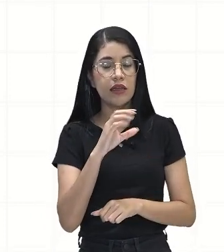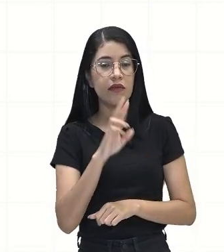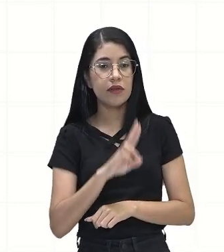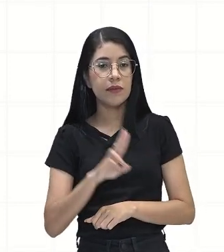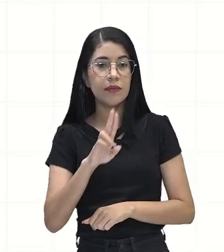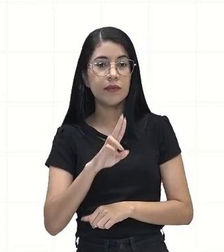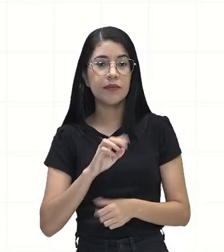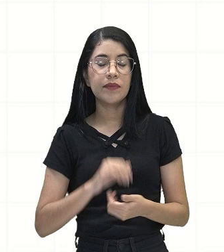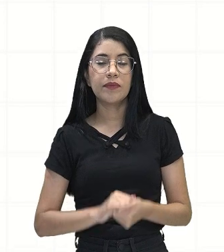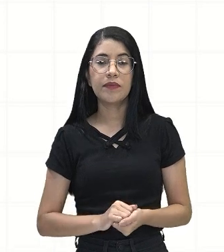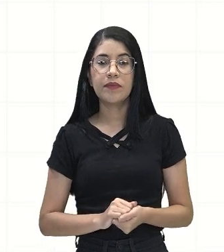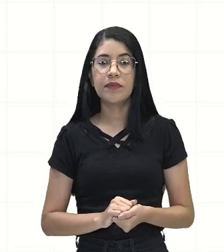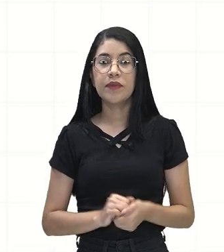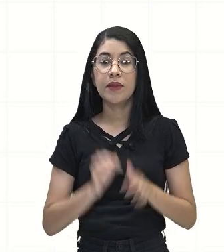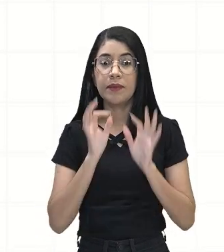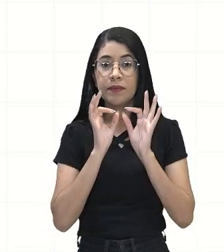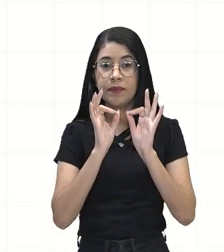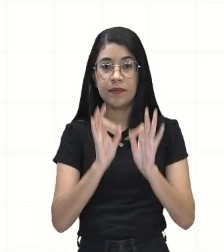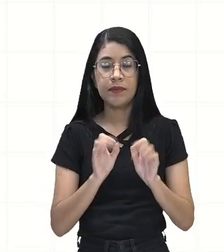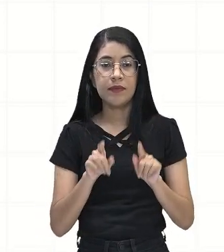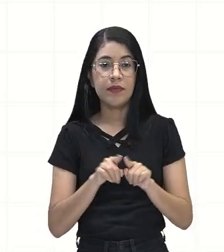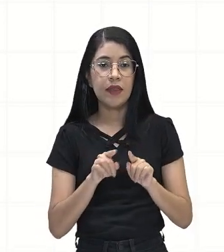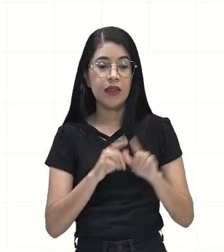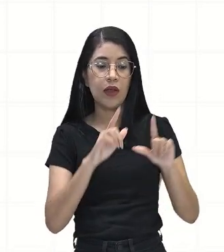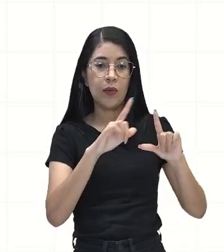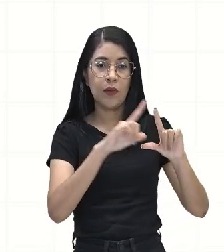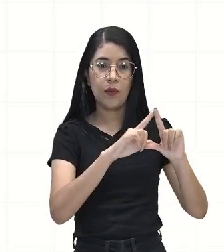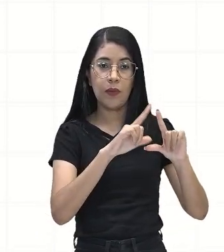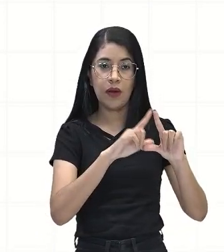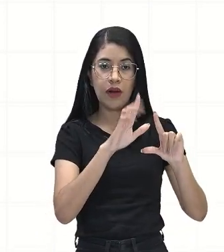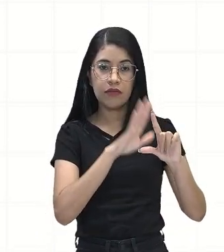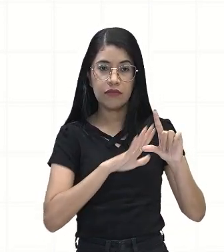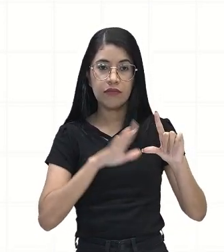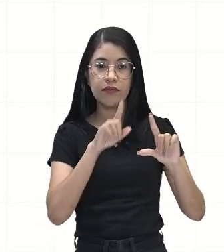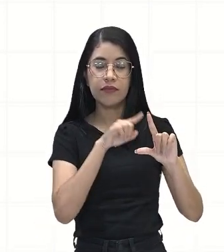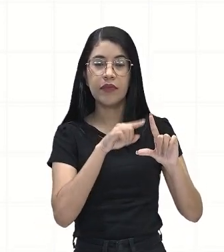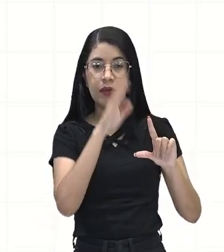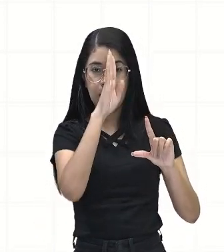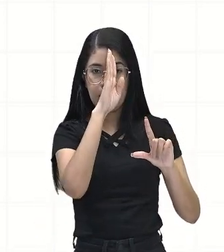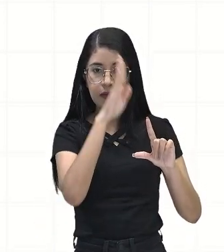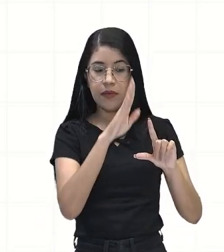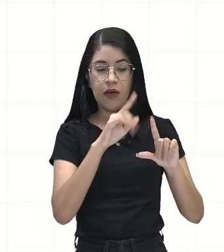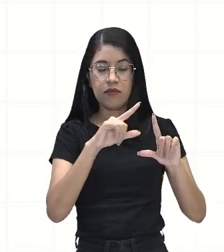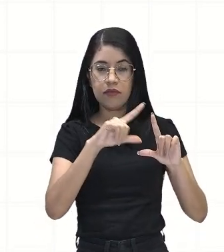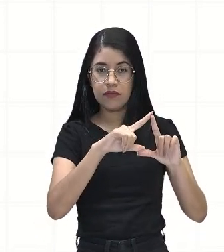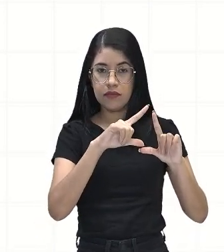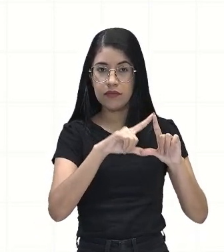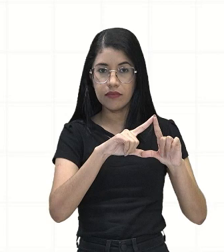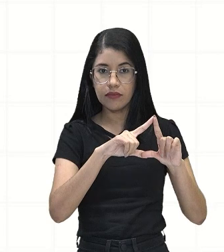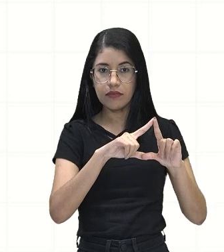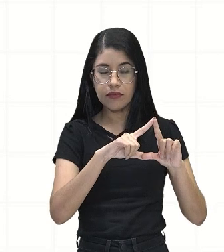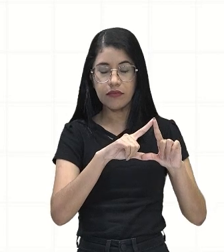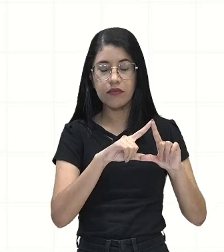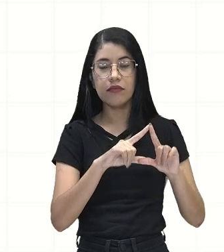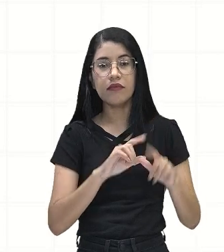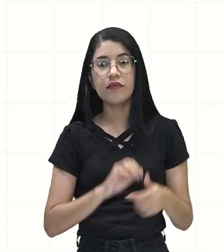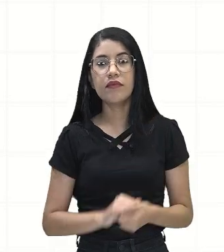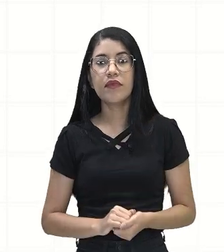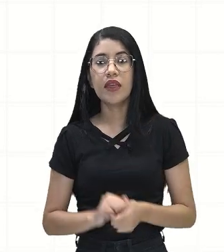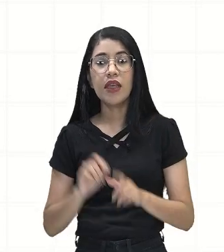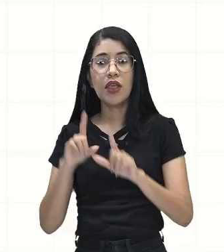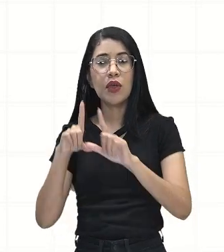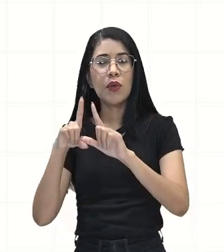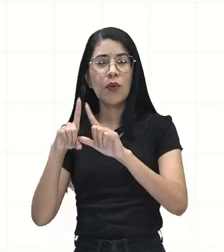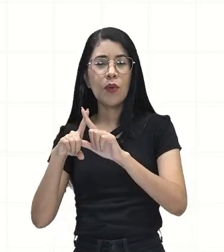Ó, agora nós temos aqui de novo o triângulo maior, beleza? Tá aqui o nosso triângulo maior. E aí nós